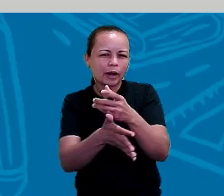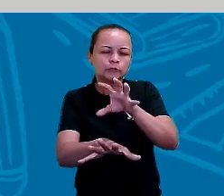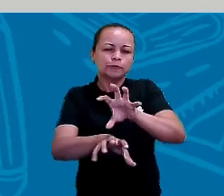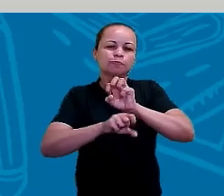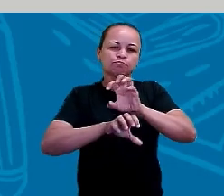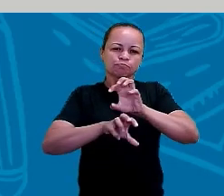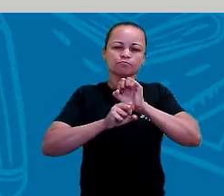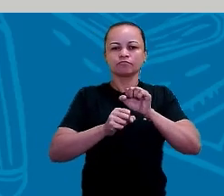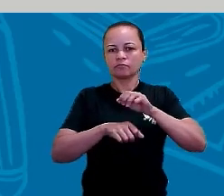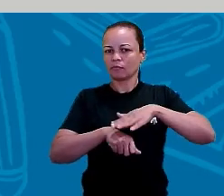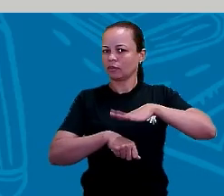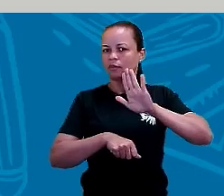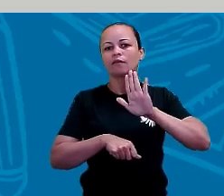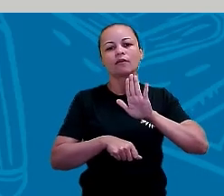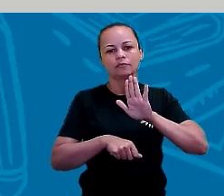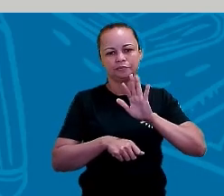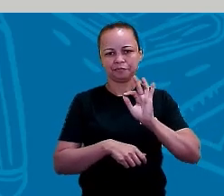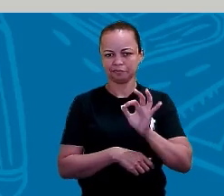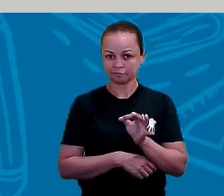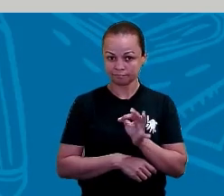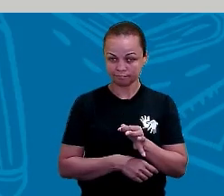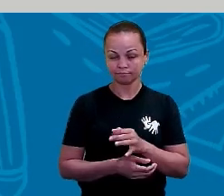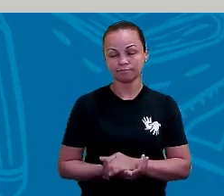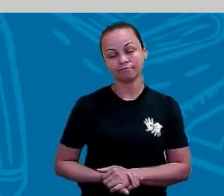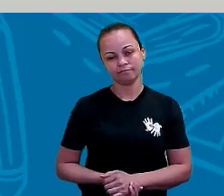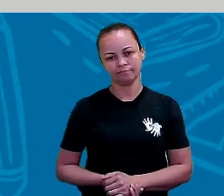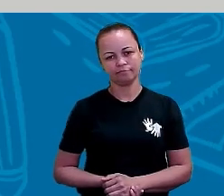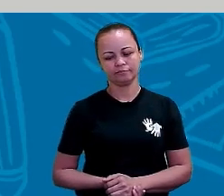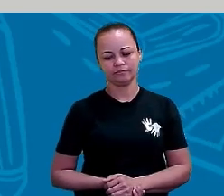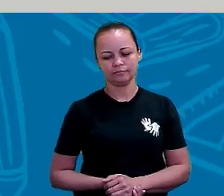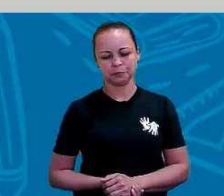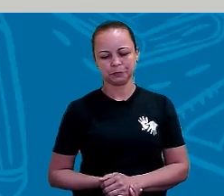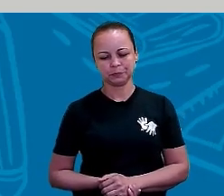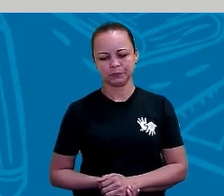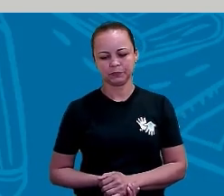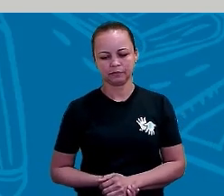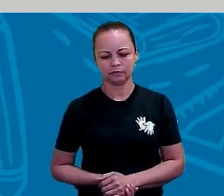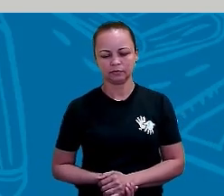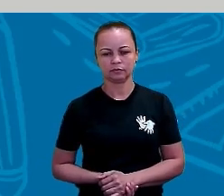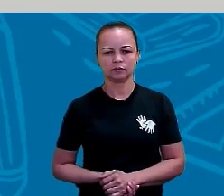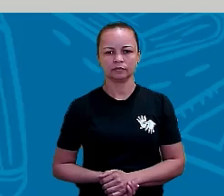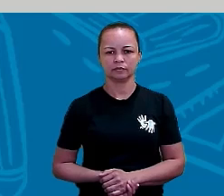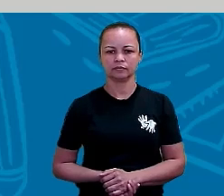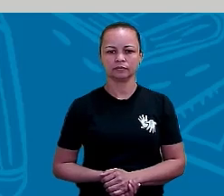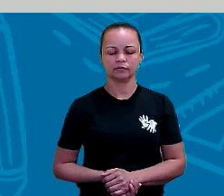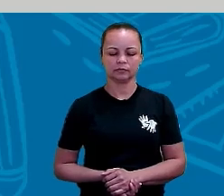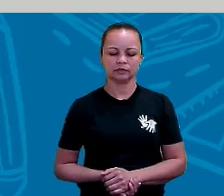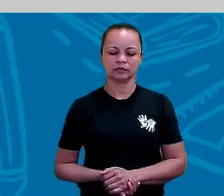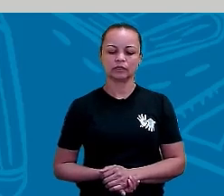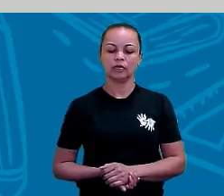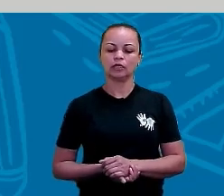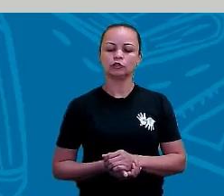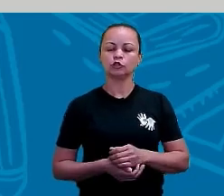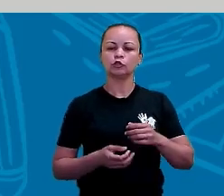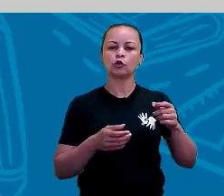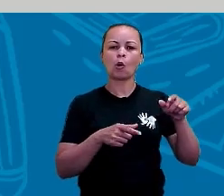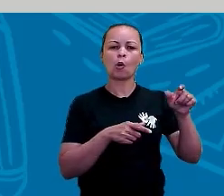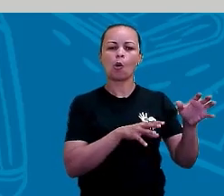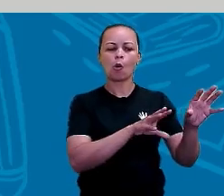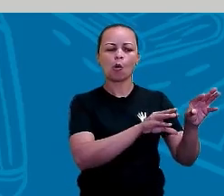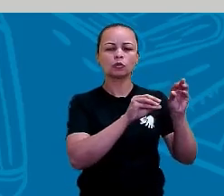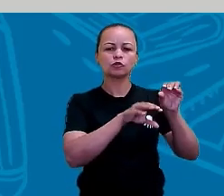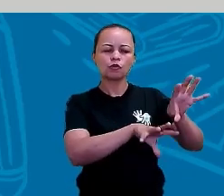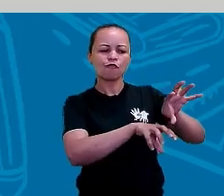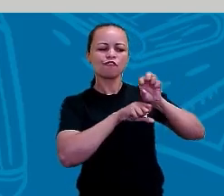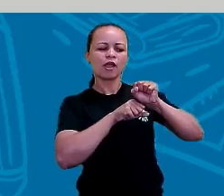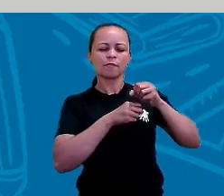consumir ainda mais. Tá certo? Então, vamos lá. De onde vem e para onde vai o consumismo? E